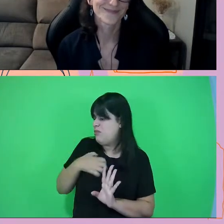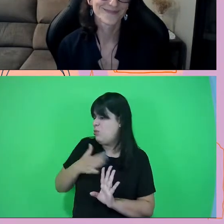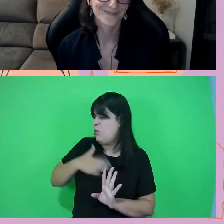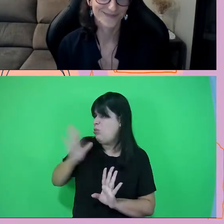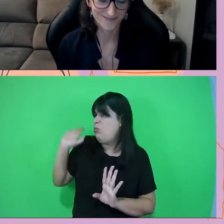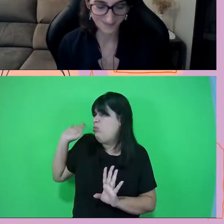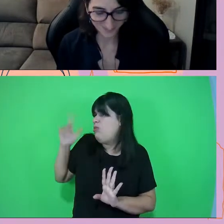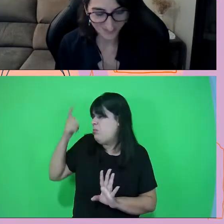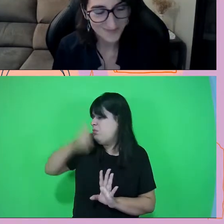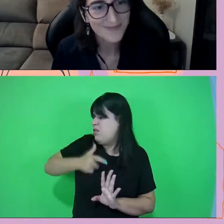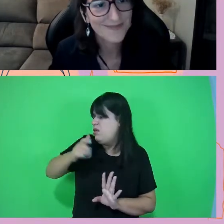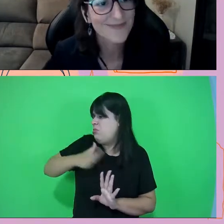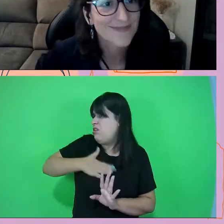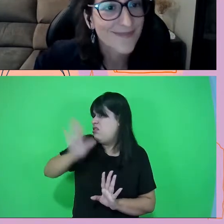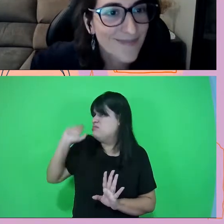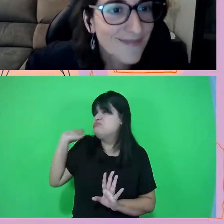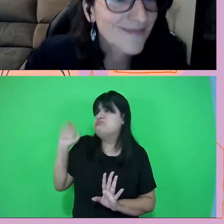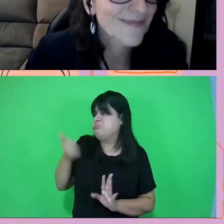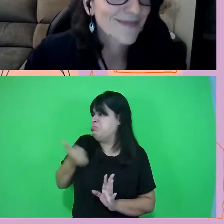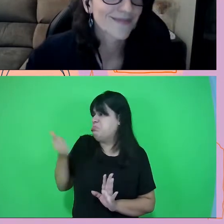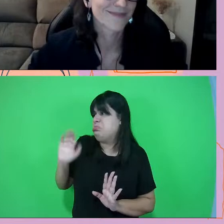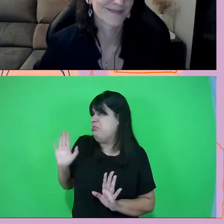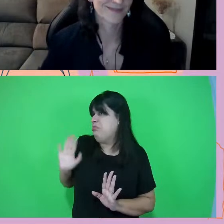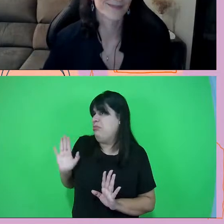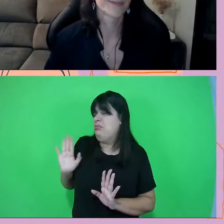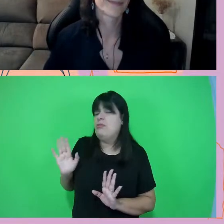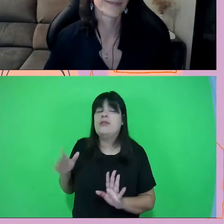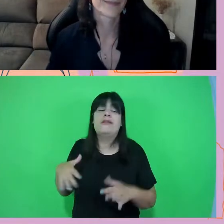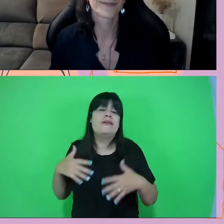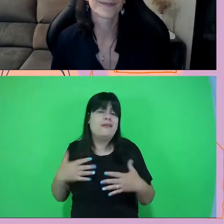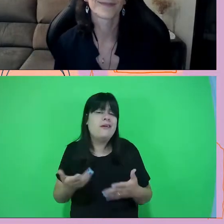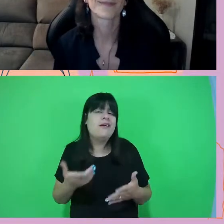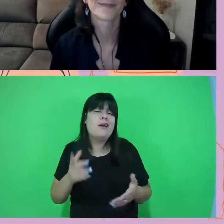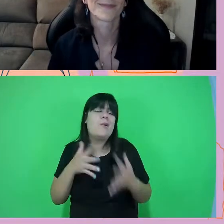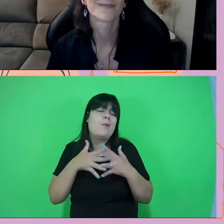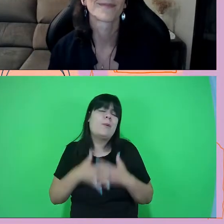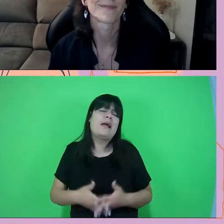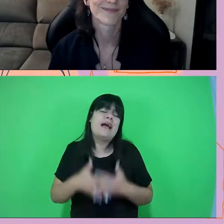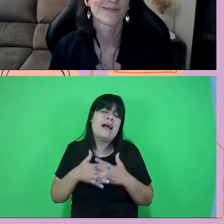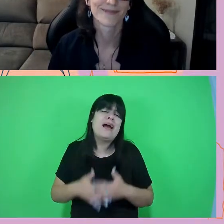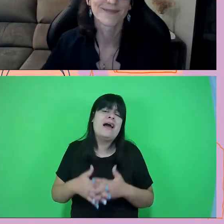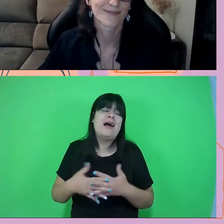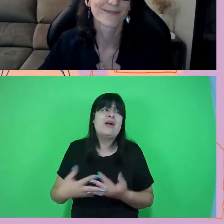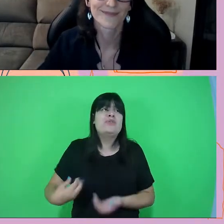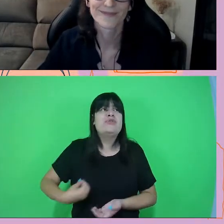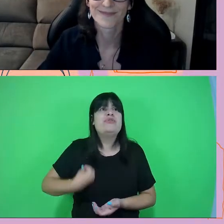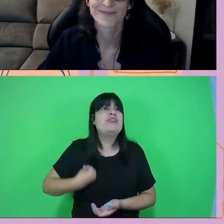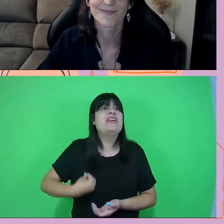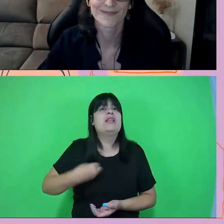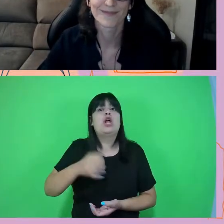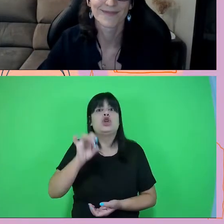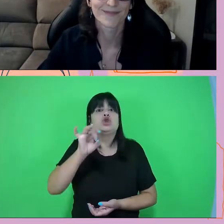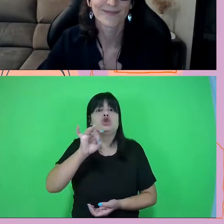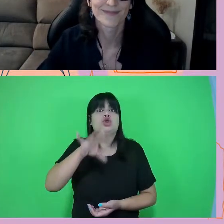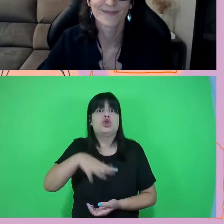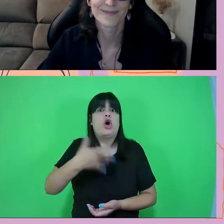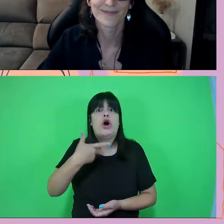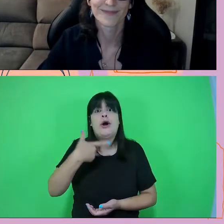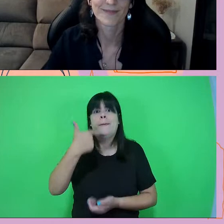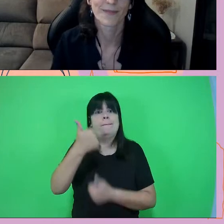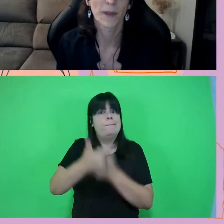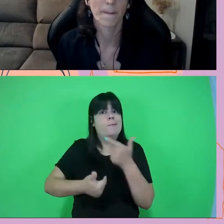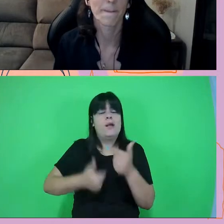minha personalidade, né? E isso daí é complicado, né? Na vida, não só na minha carreira, isso